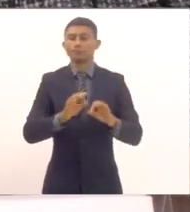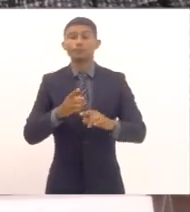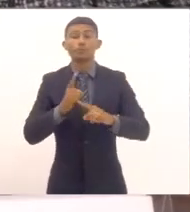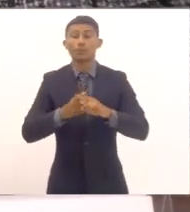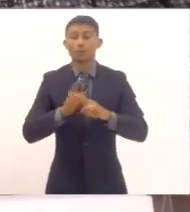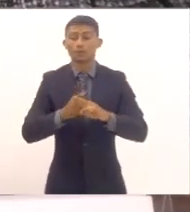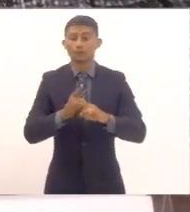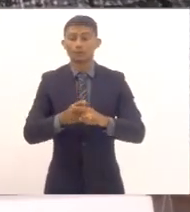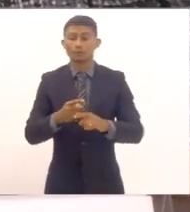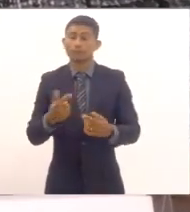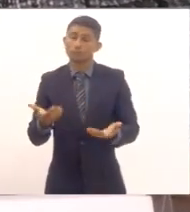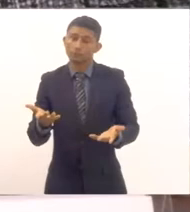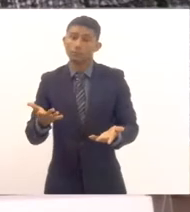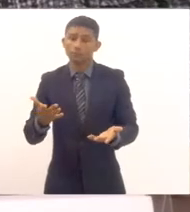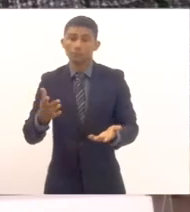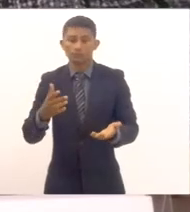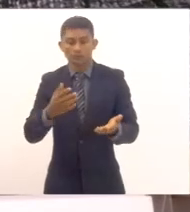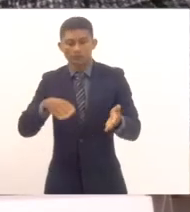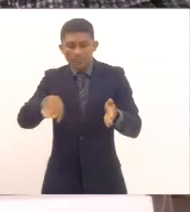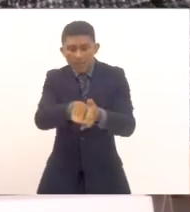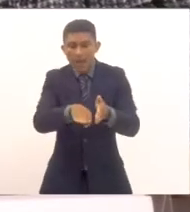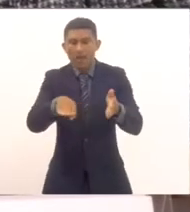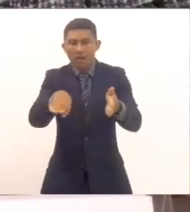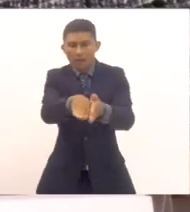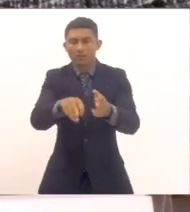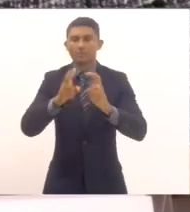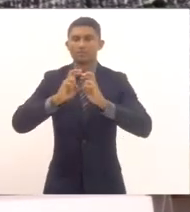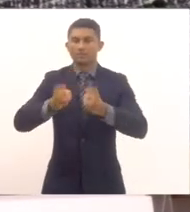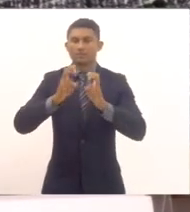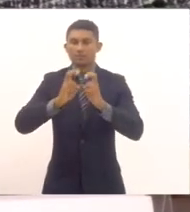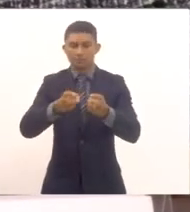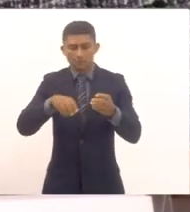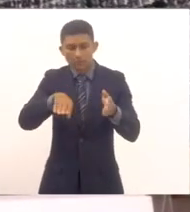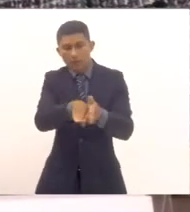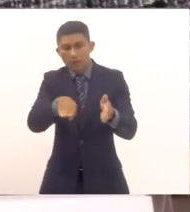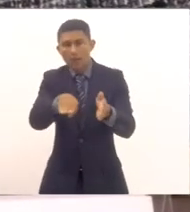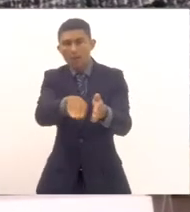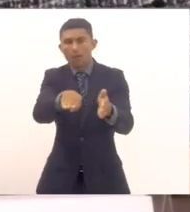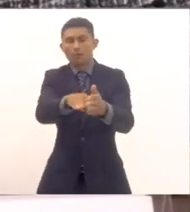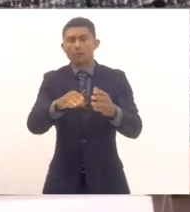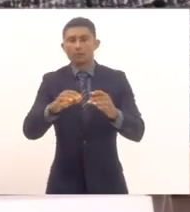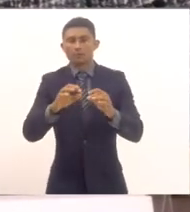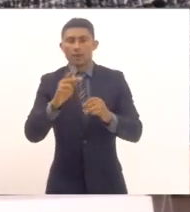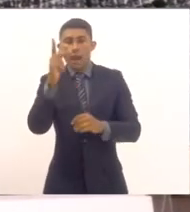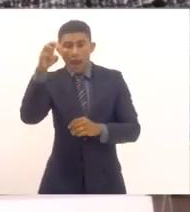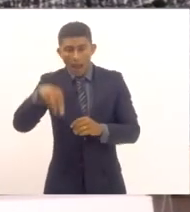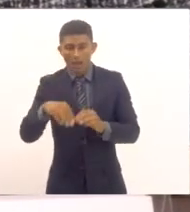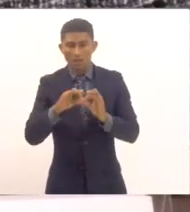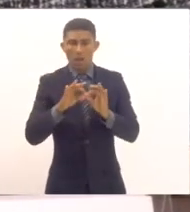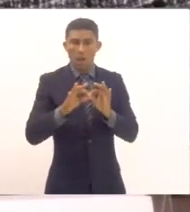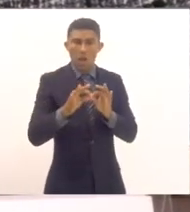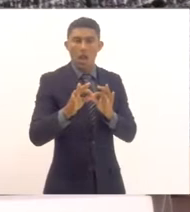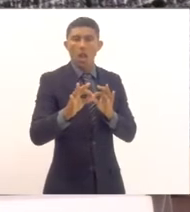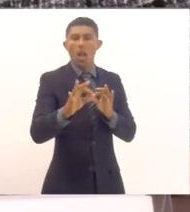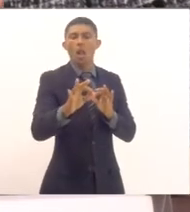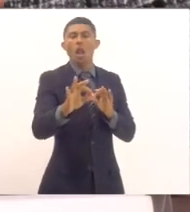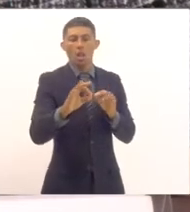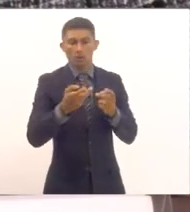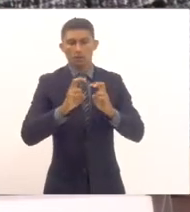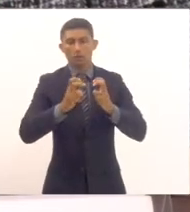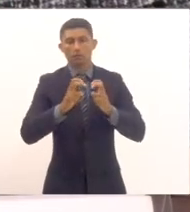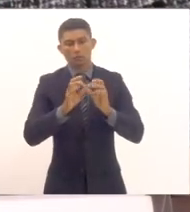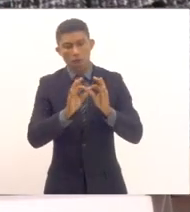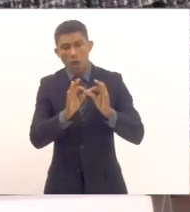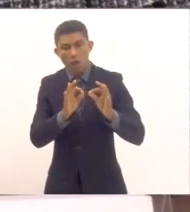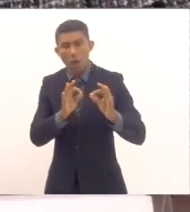o número de estações que temos o número de quilômetros de linhas de trem